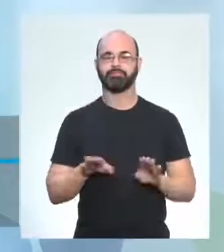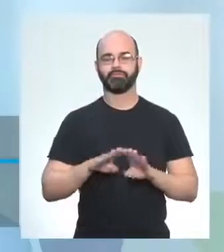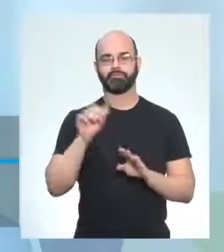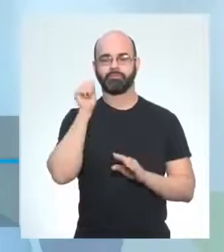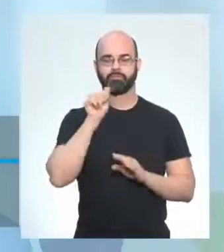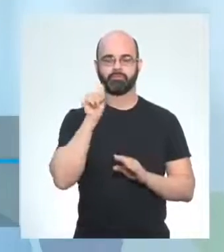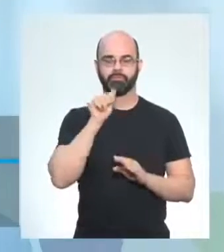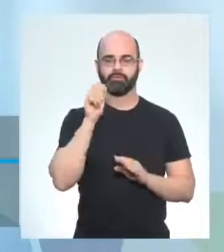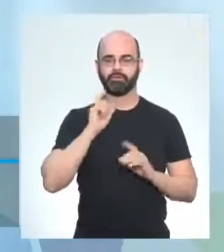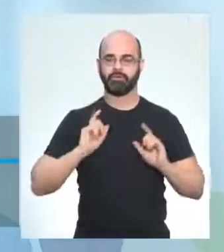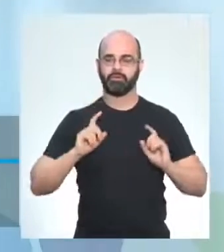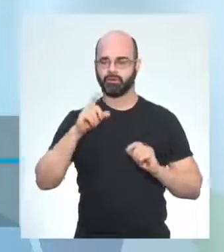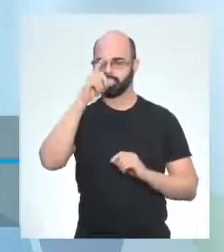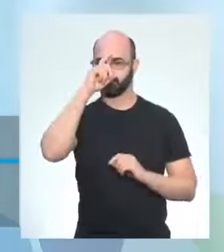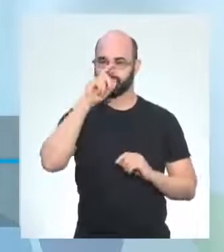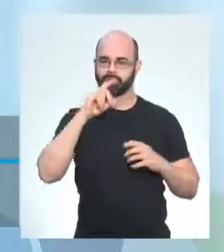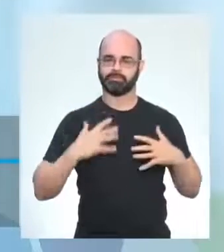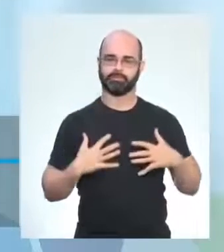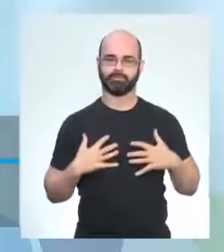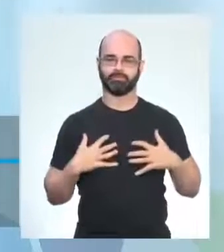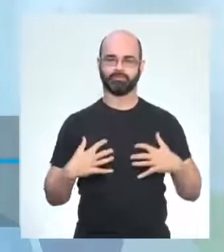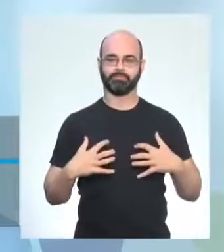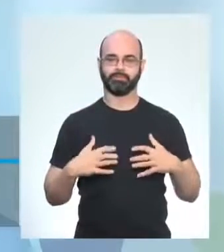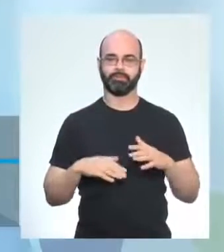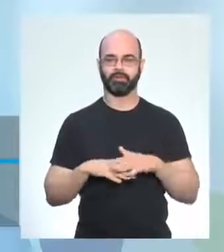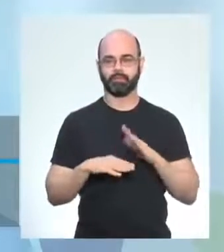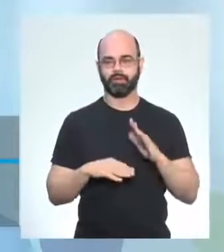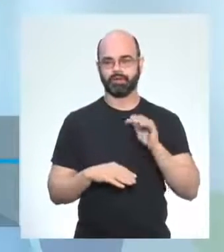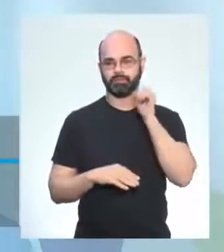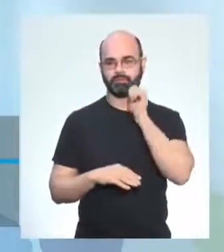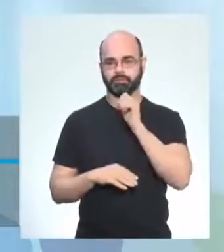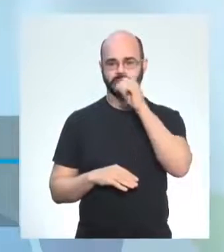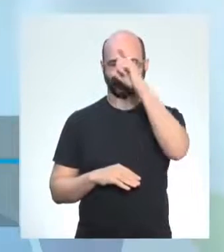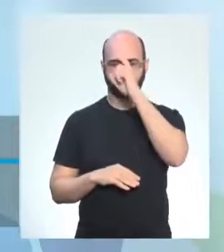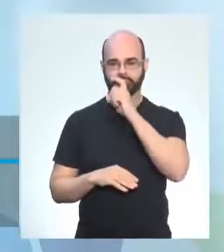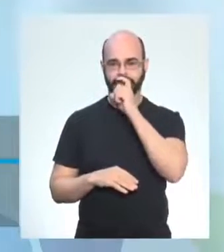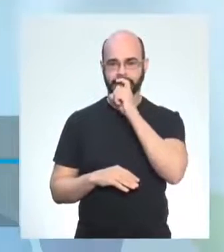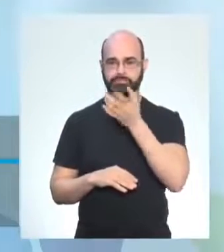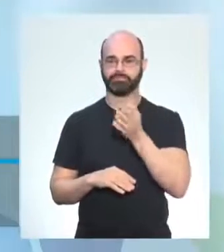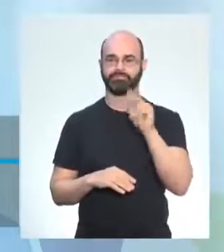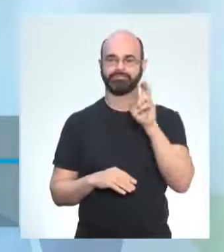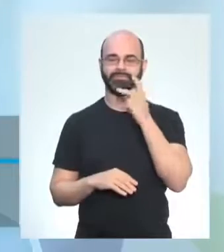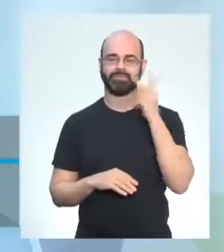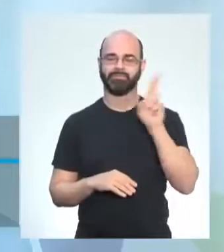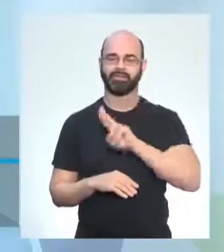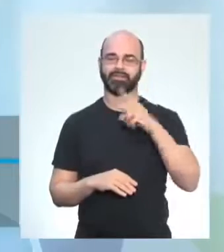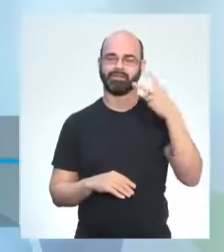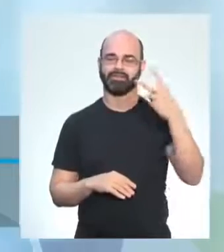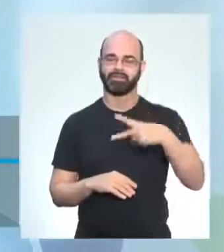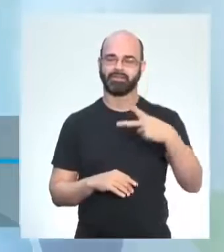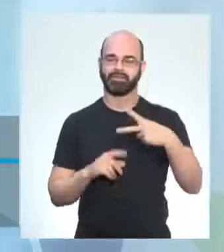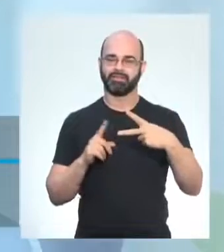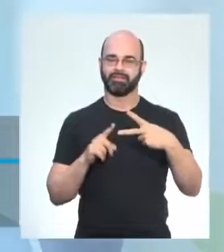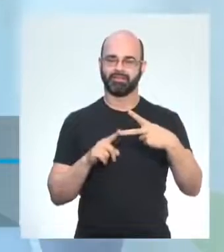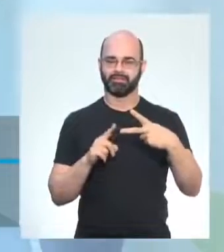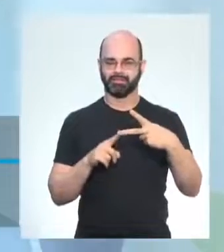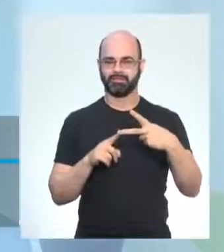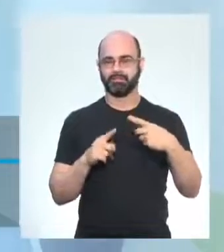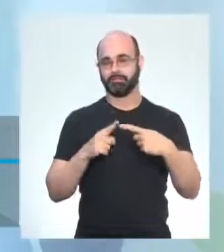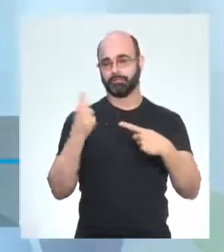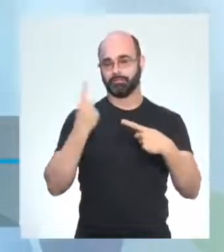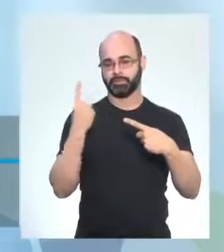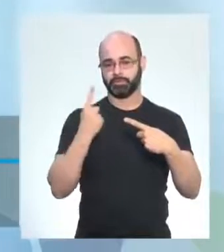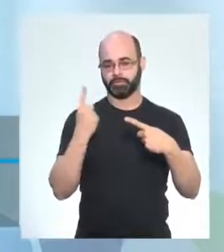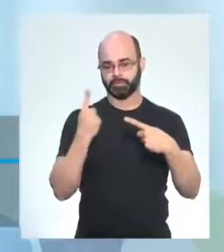glândulas mamárias, tá bom? São as características que a gente fala que são secundárias. Tá? Então, a gente tem as características